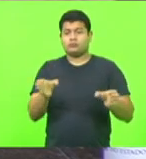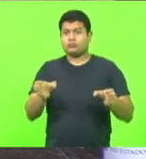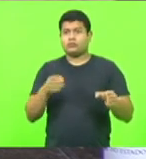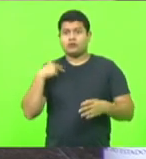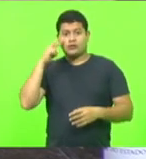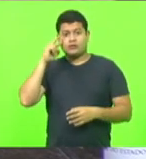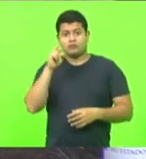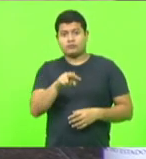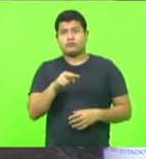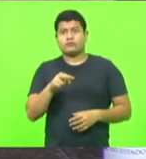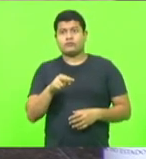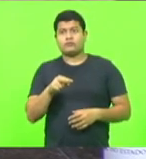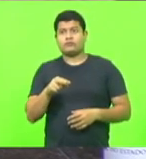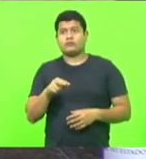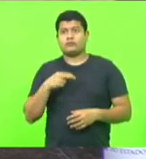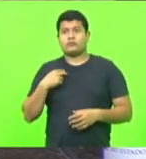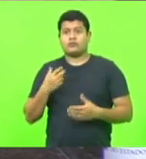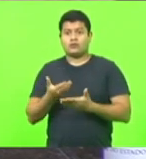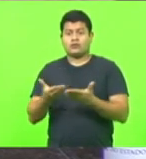presenciei uma